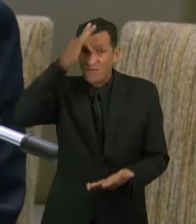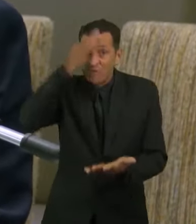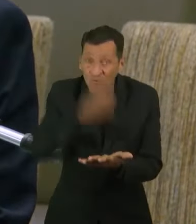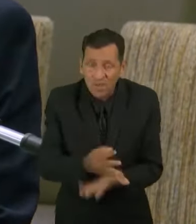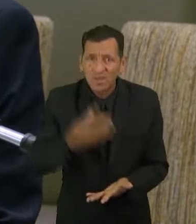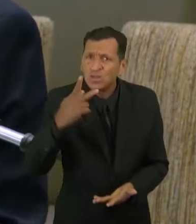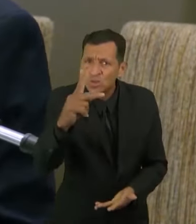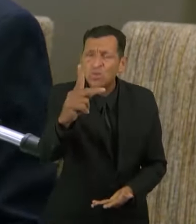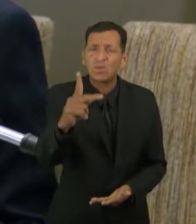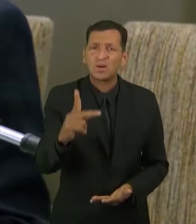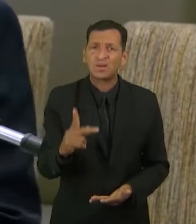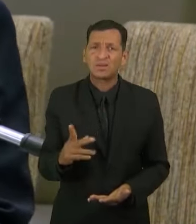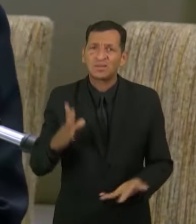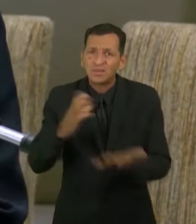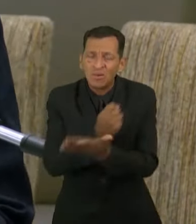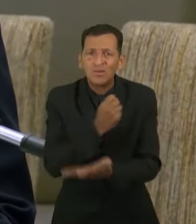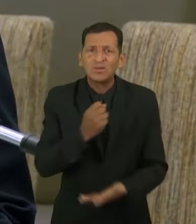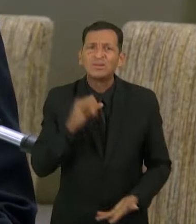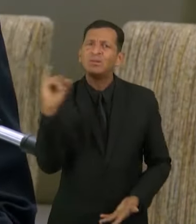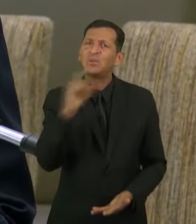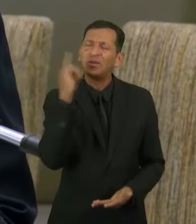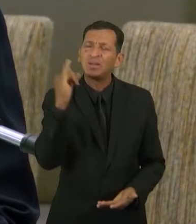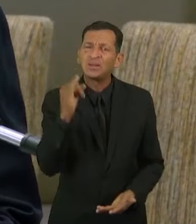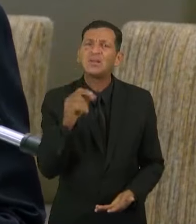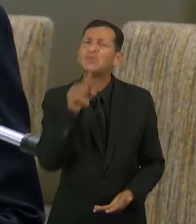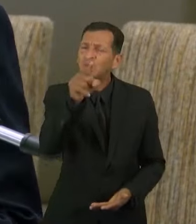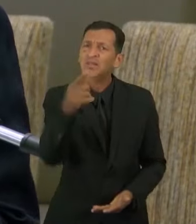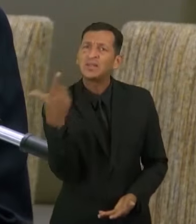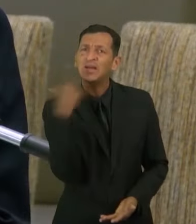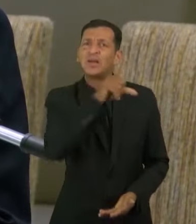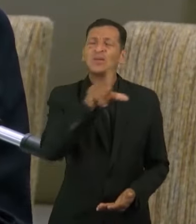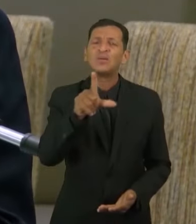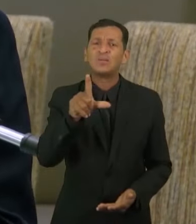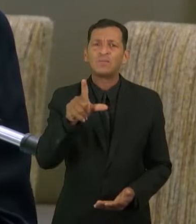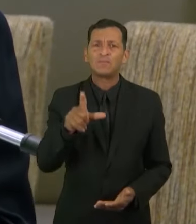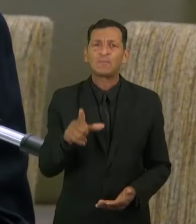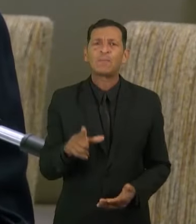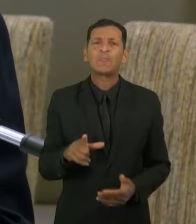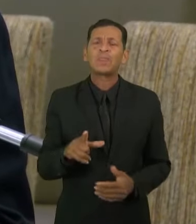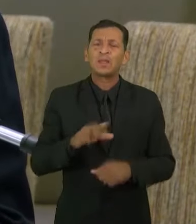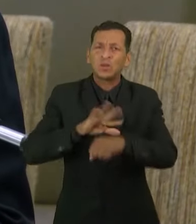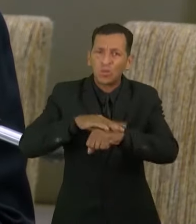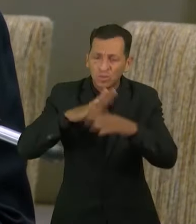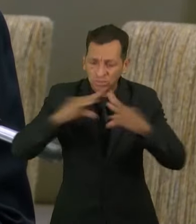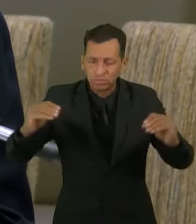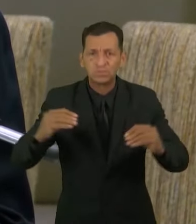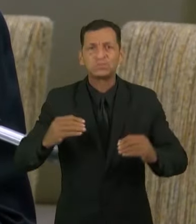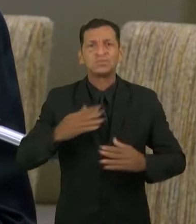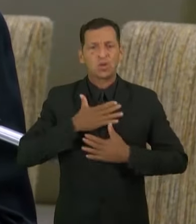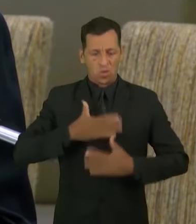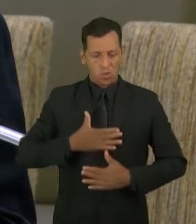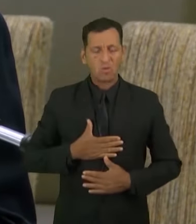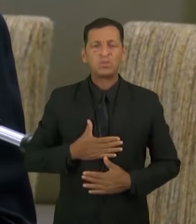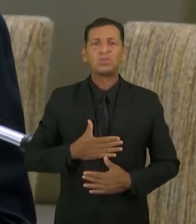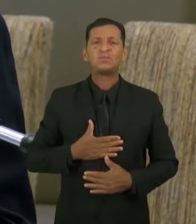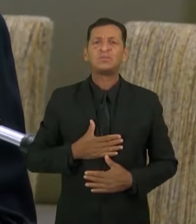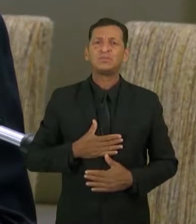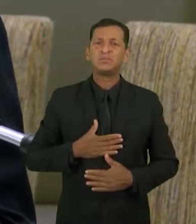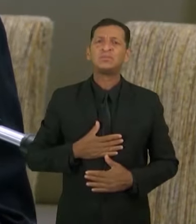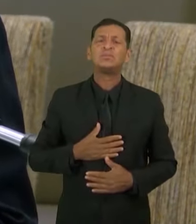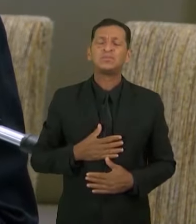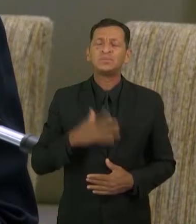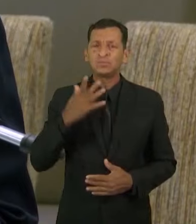Que você precisava, você alcançou. Cura física, cura emocional,